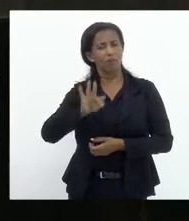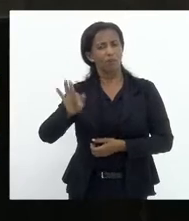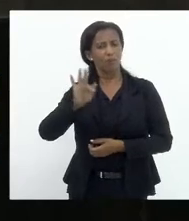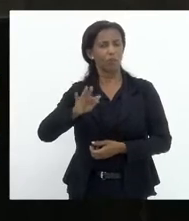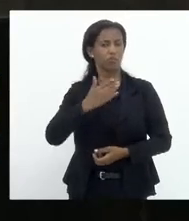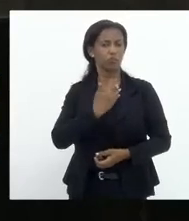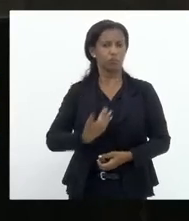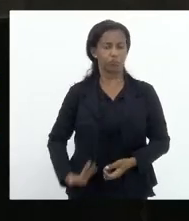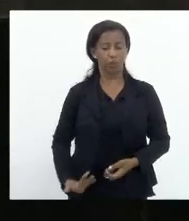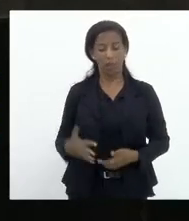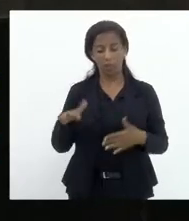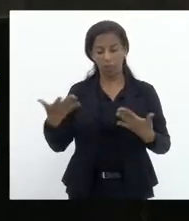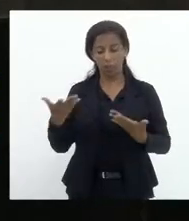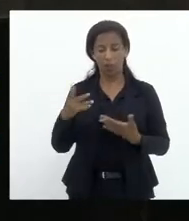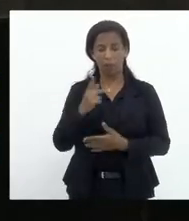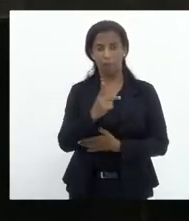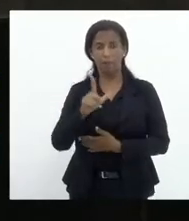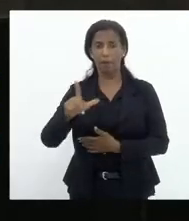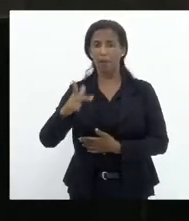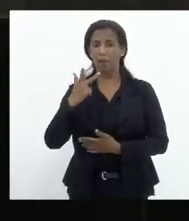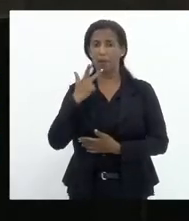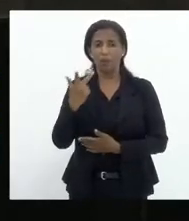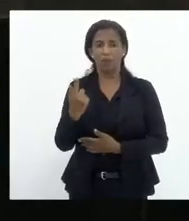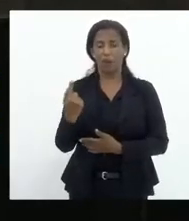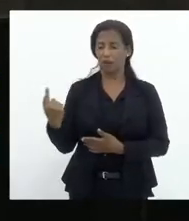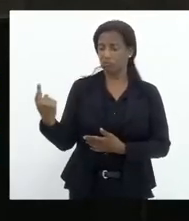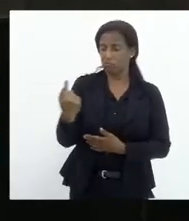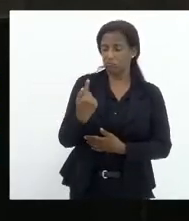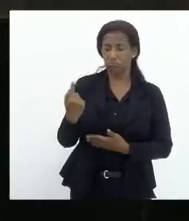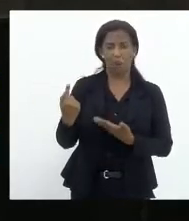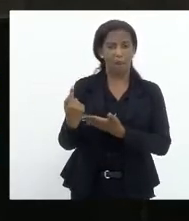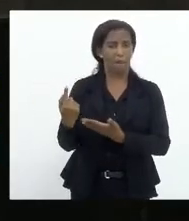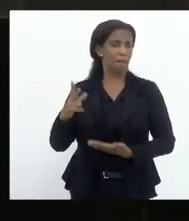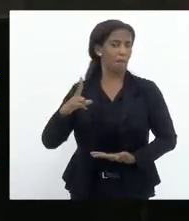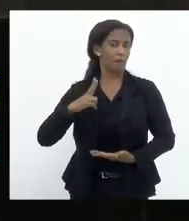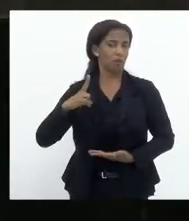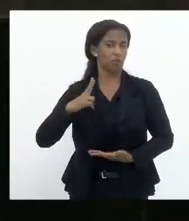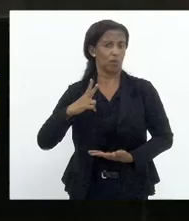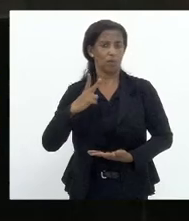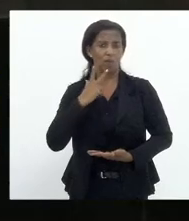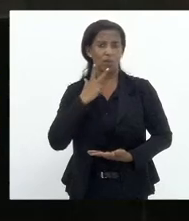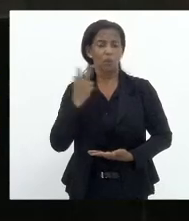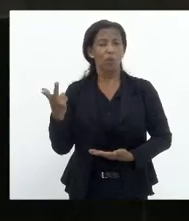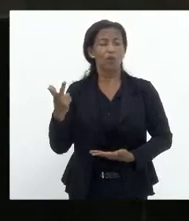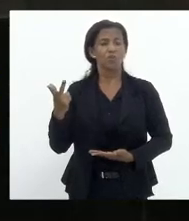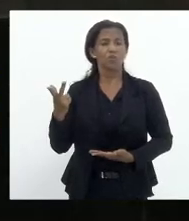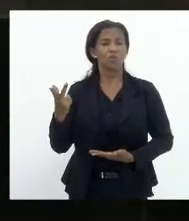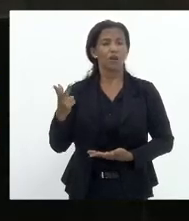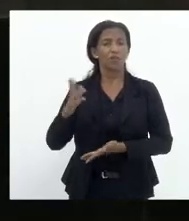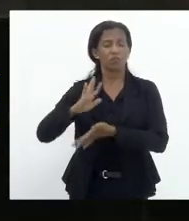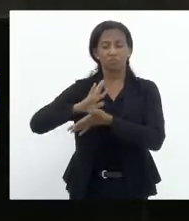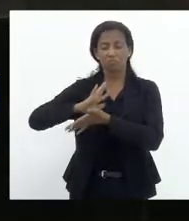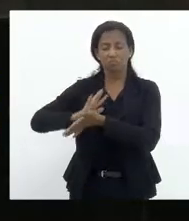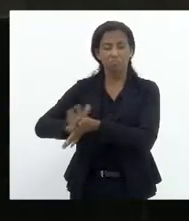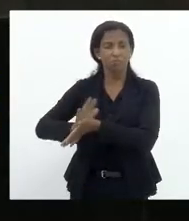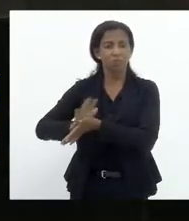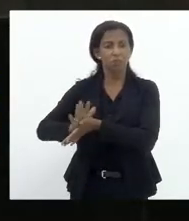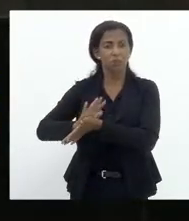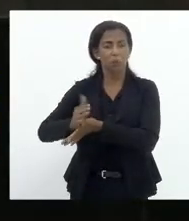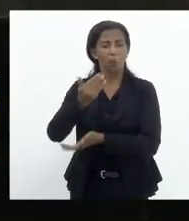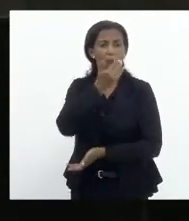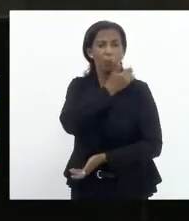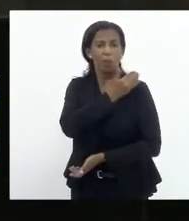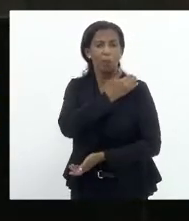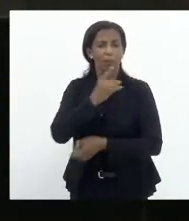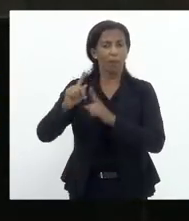então um projeto que não fala de uma individualização quando a gente fala de racismo é natural institucional